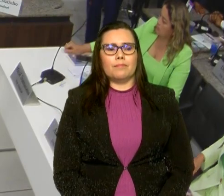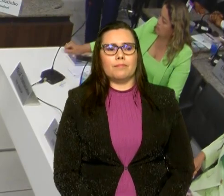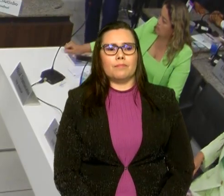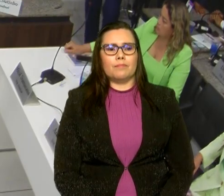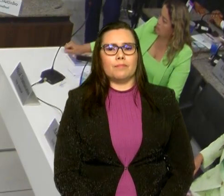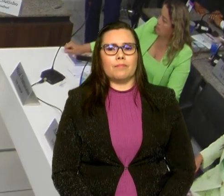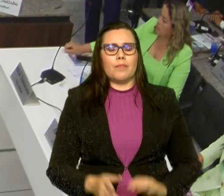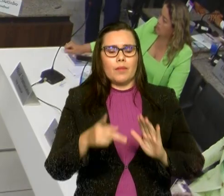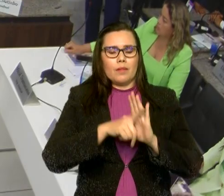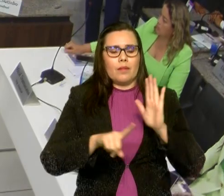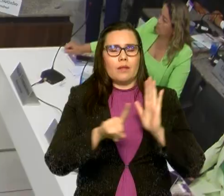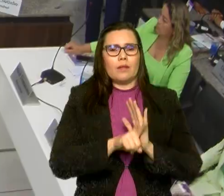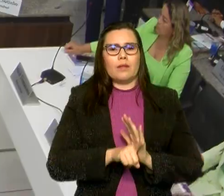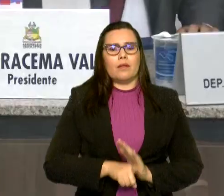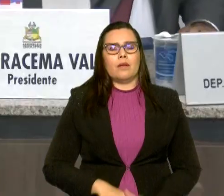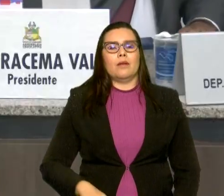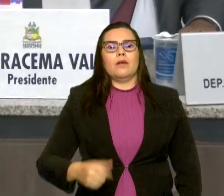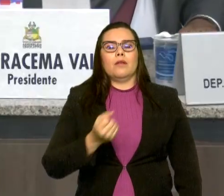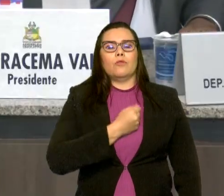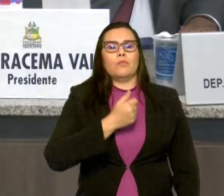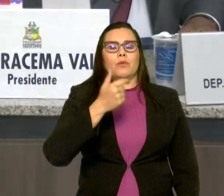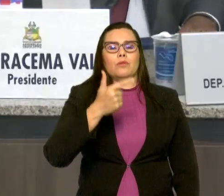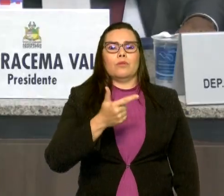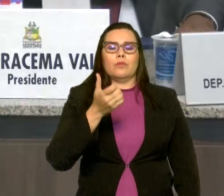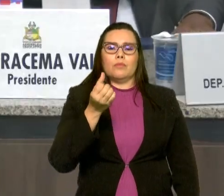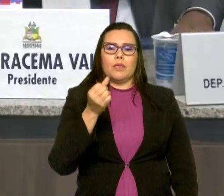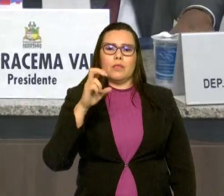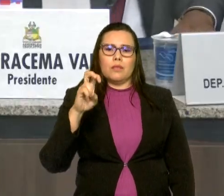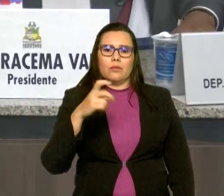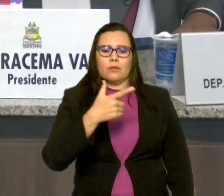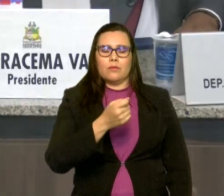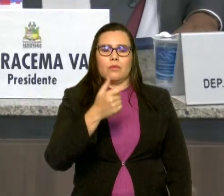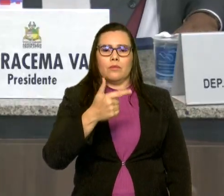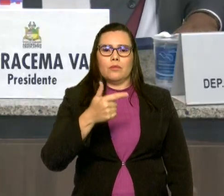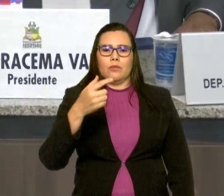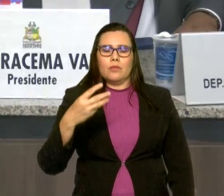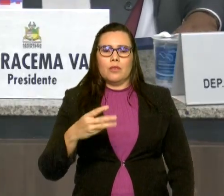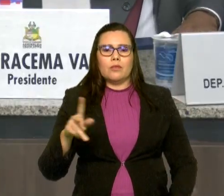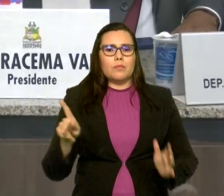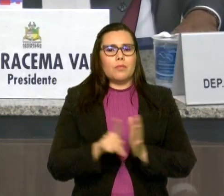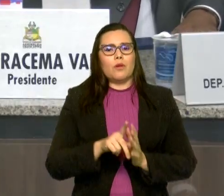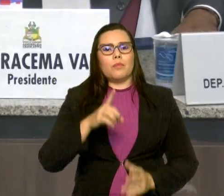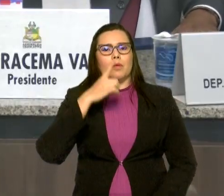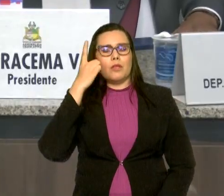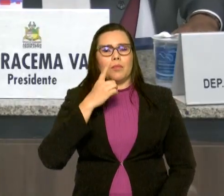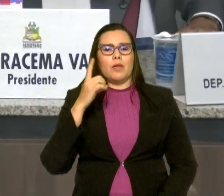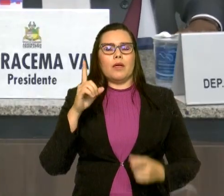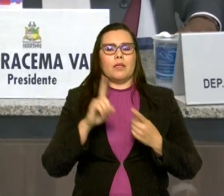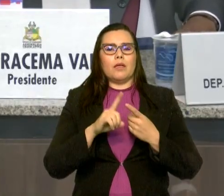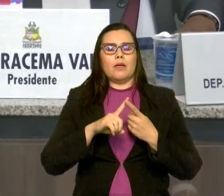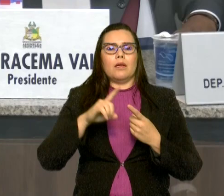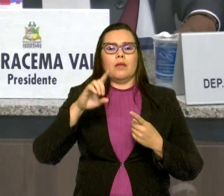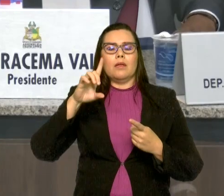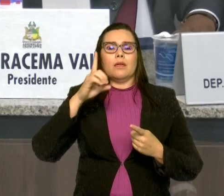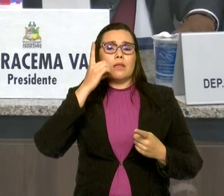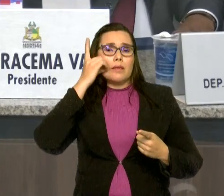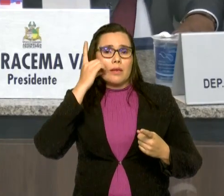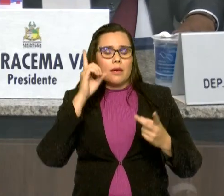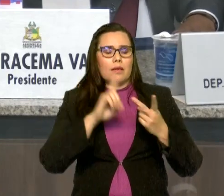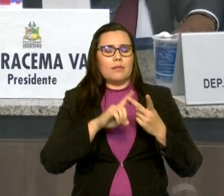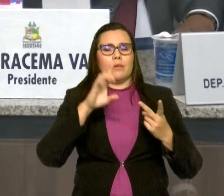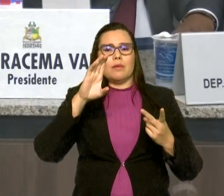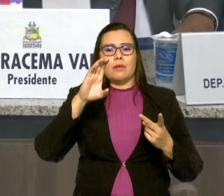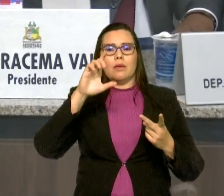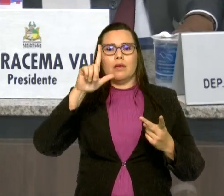Projeto de lei número 265 de 2023, de autoria das deputadas Daniela e Cláudia Coutinho,